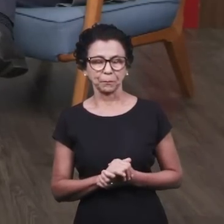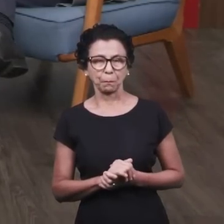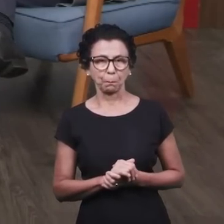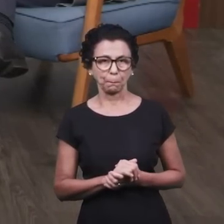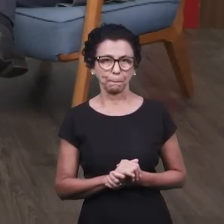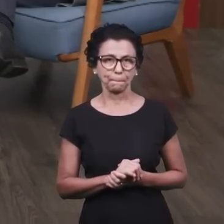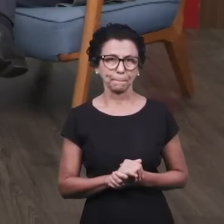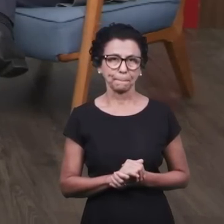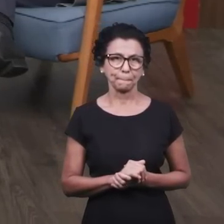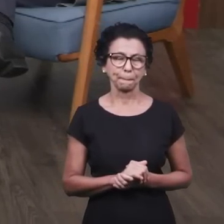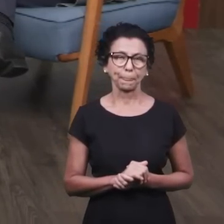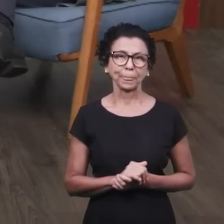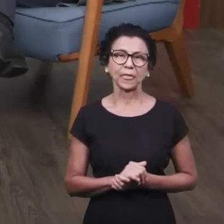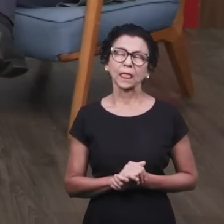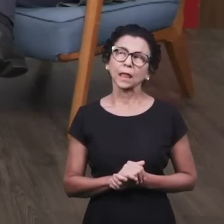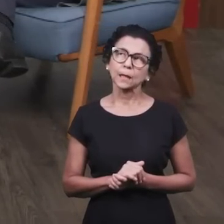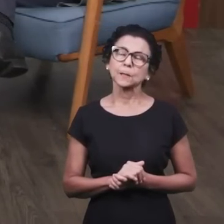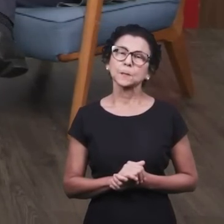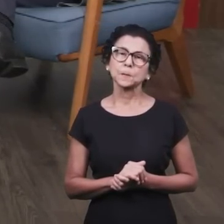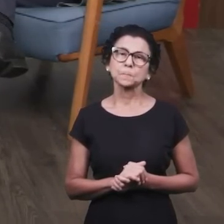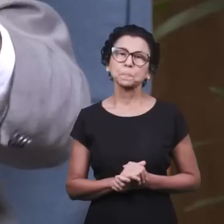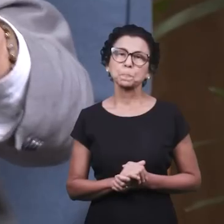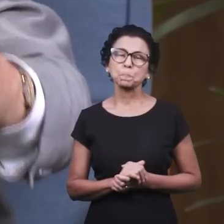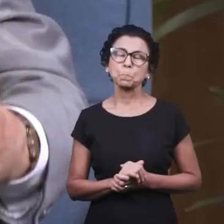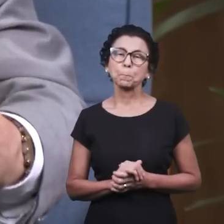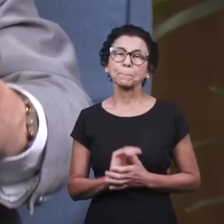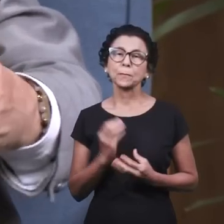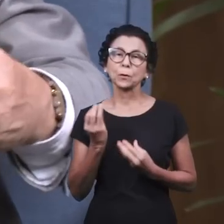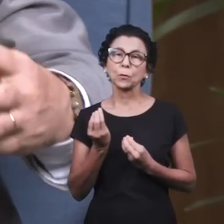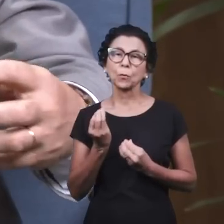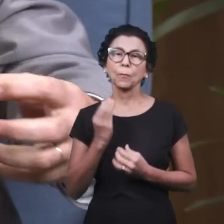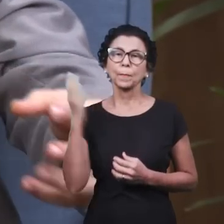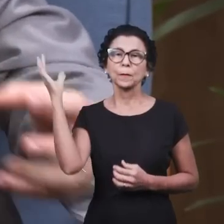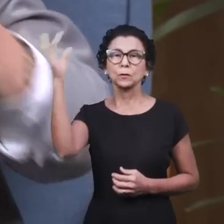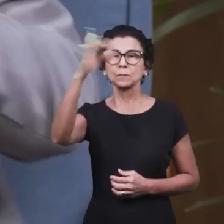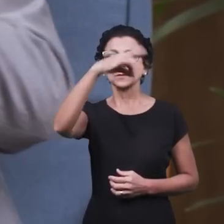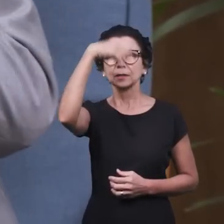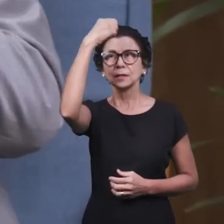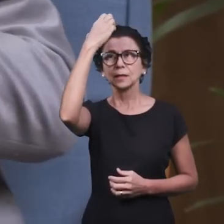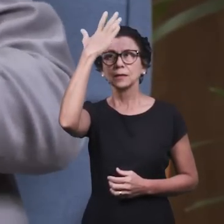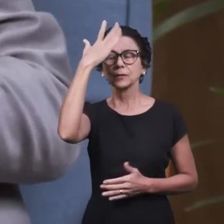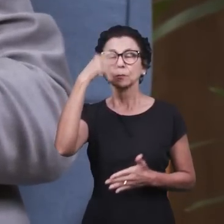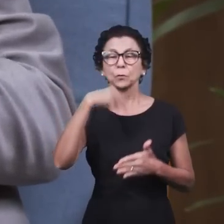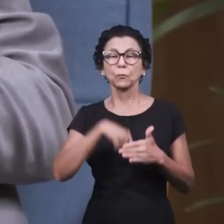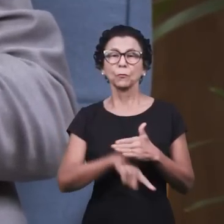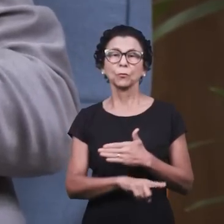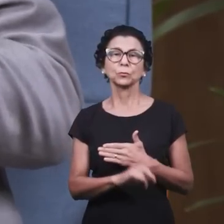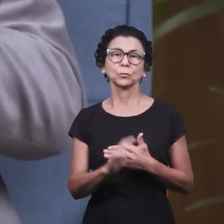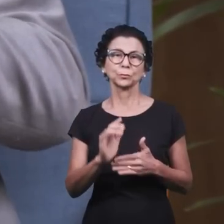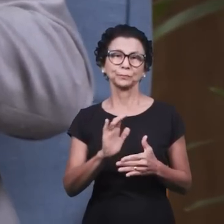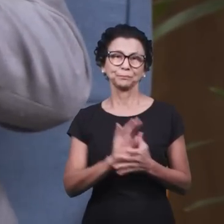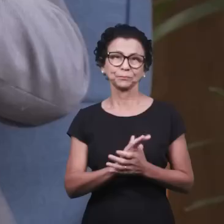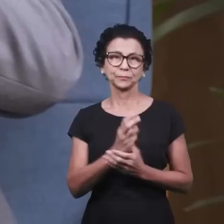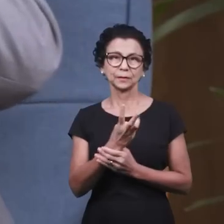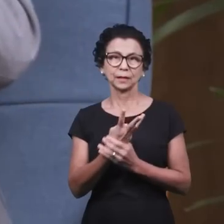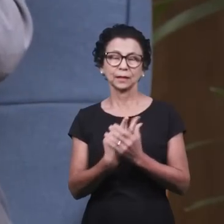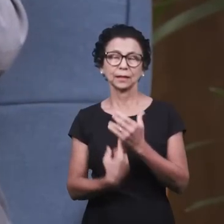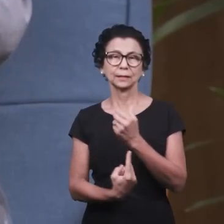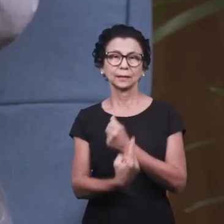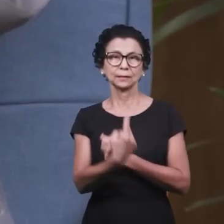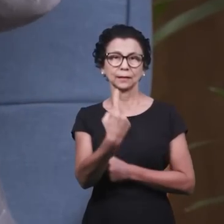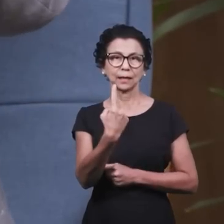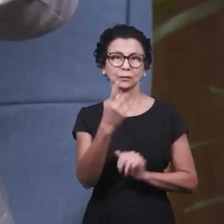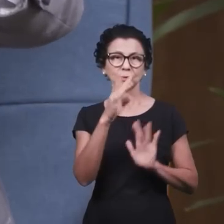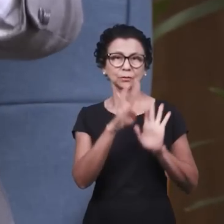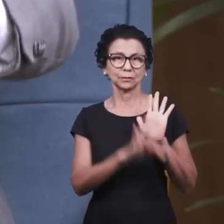nos alegram pela profundidade do alcance que o Espírito Santo tem nos dado. Por exemplo, a Trindade está aqui. E aí a gente vai fazer o seguinte,